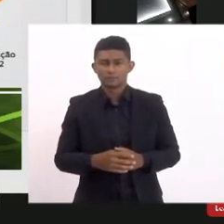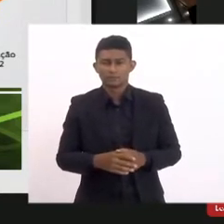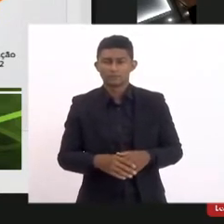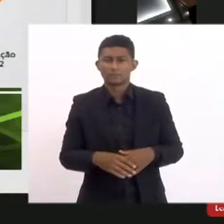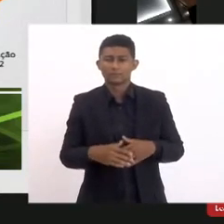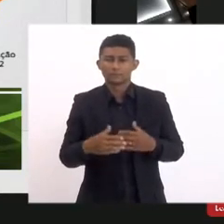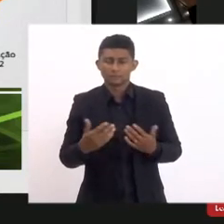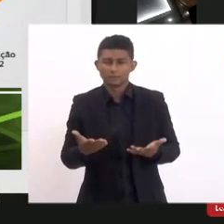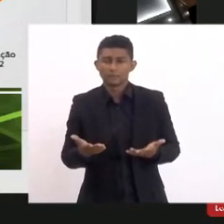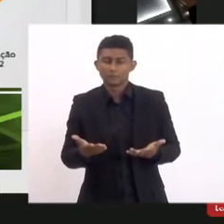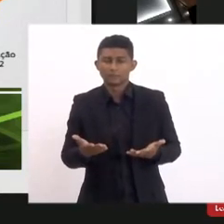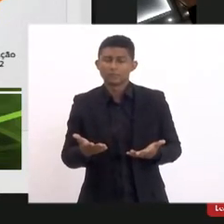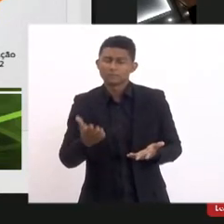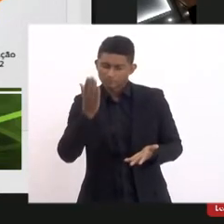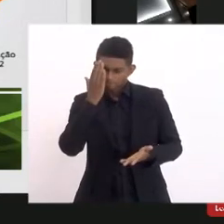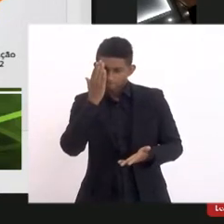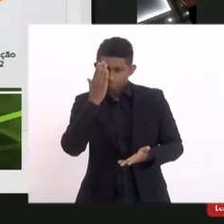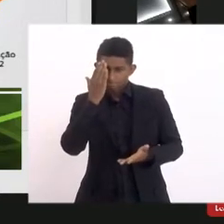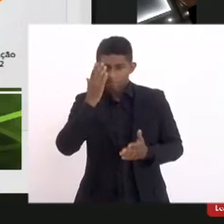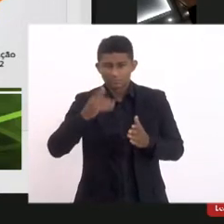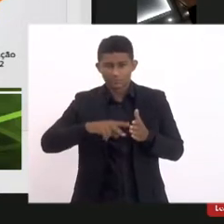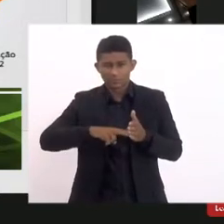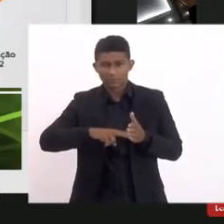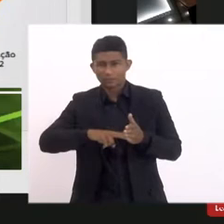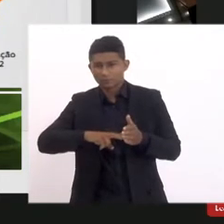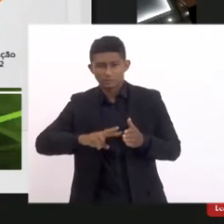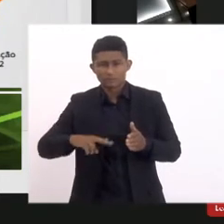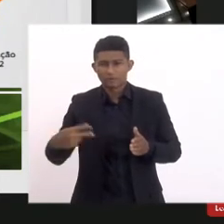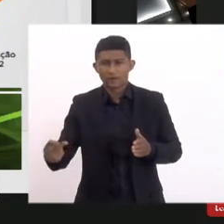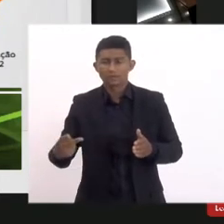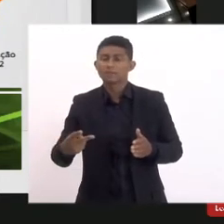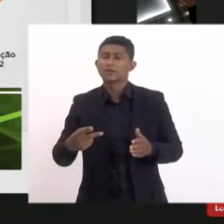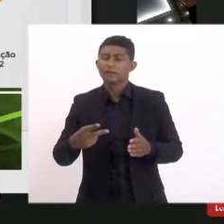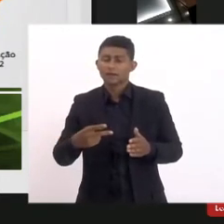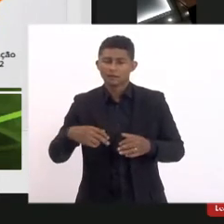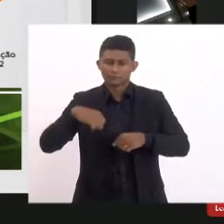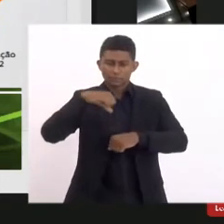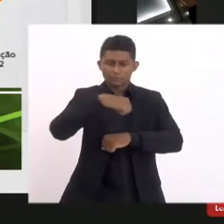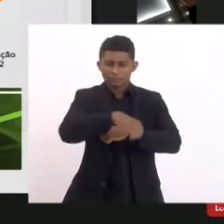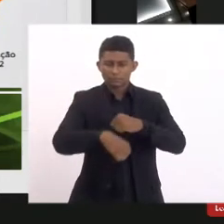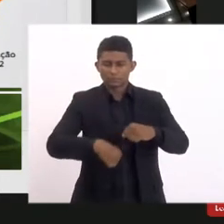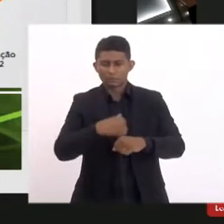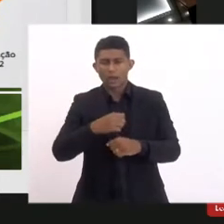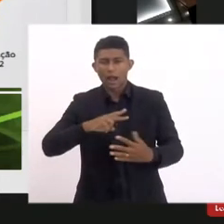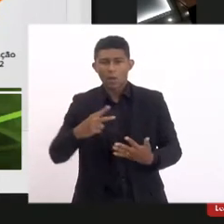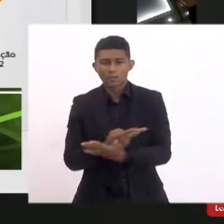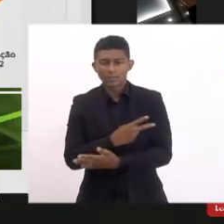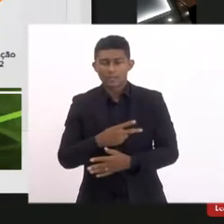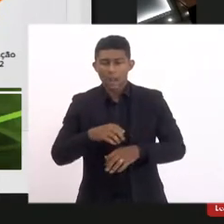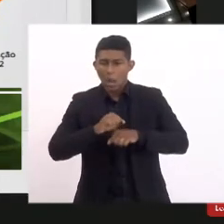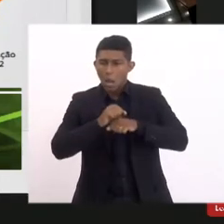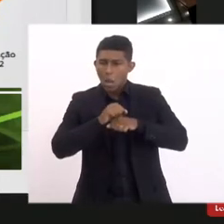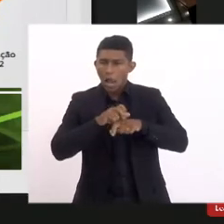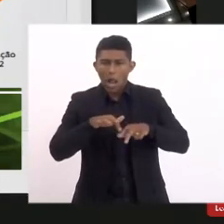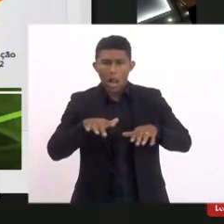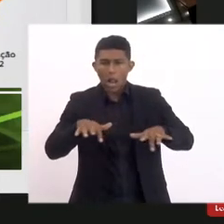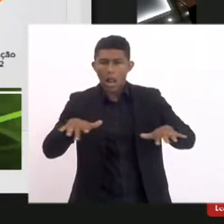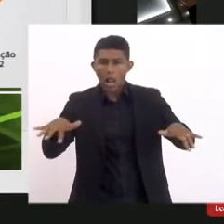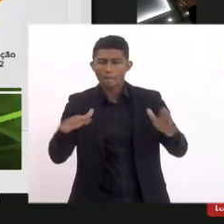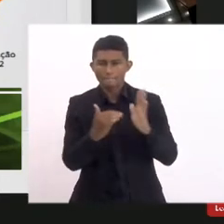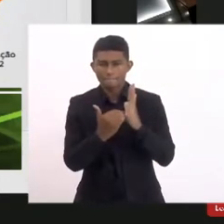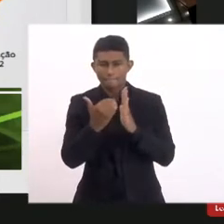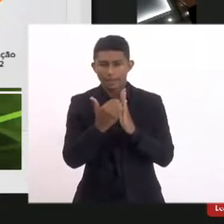o que se sabia que ela era mais explosiva, numa capacidade de disseminação mais rápida, mas com menor potencial de letalidade,